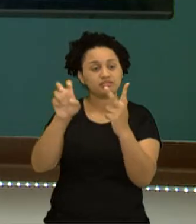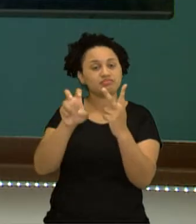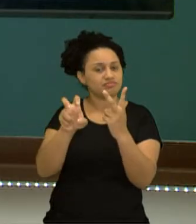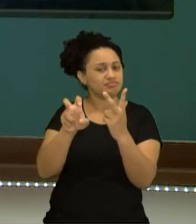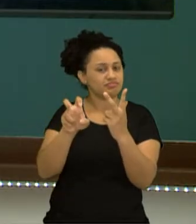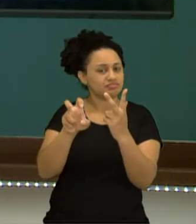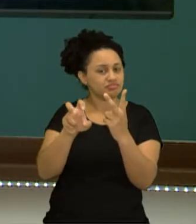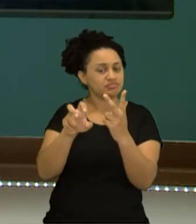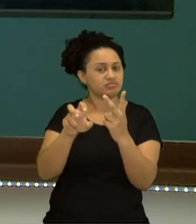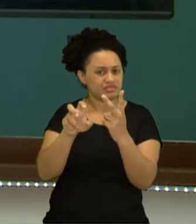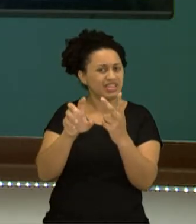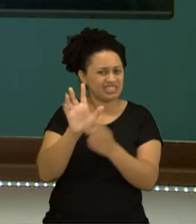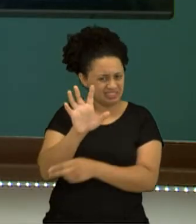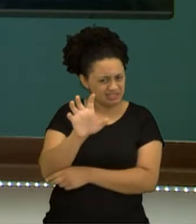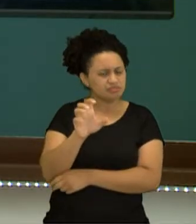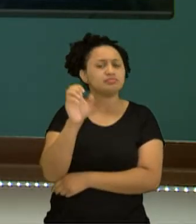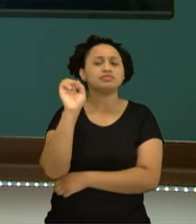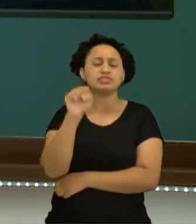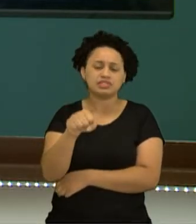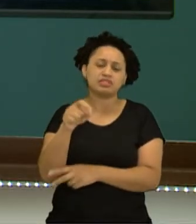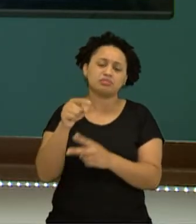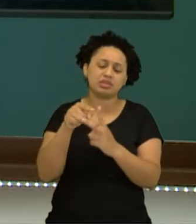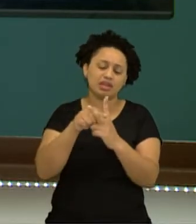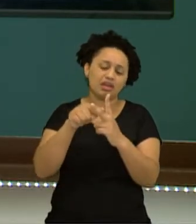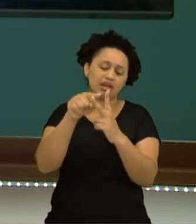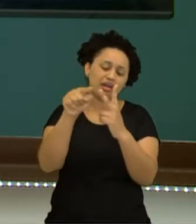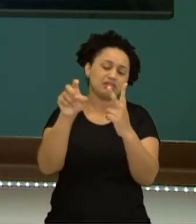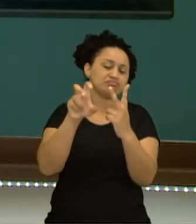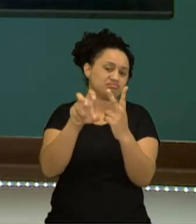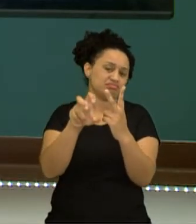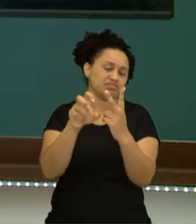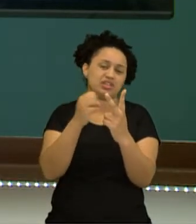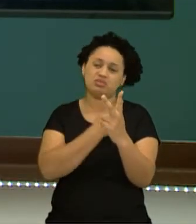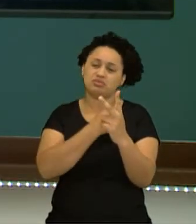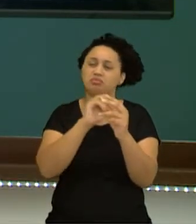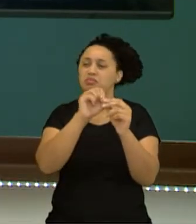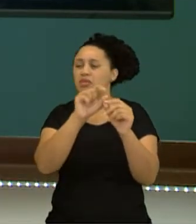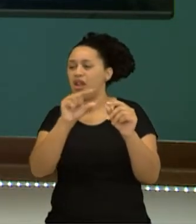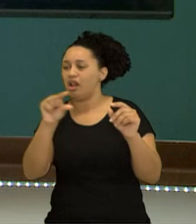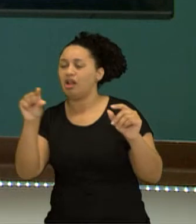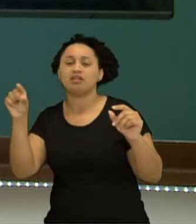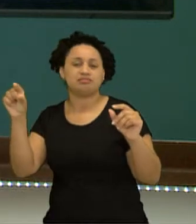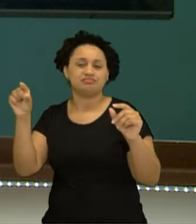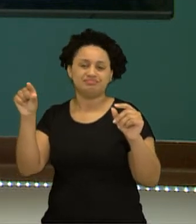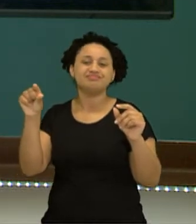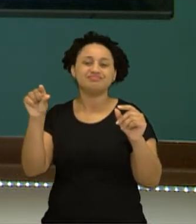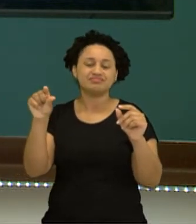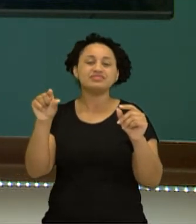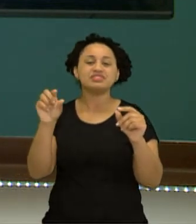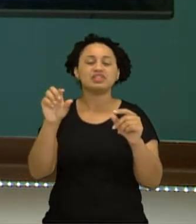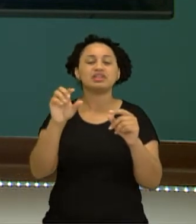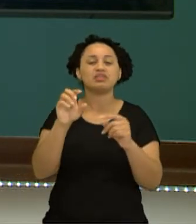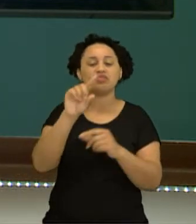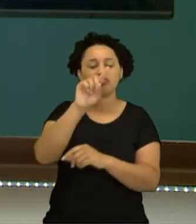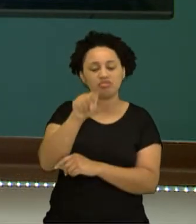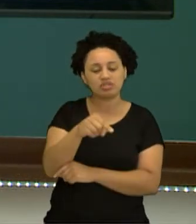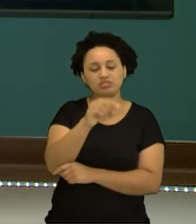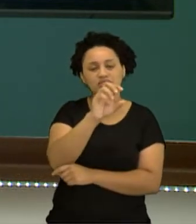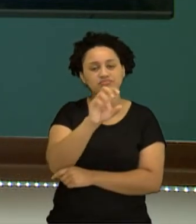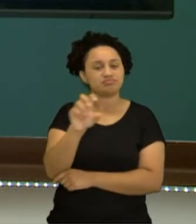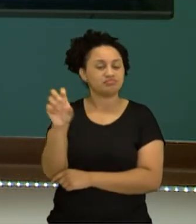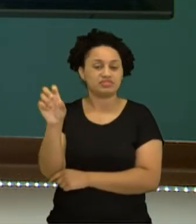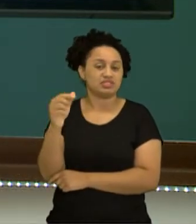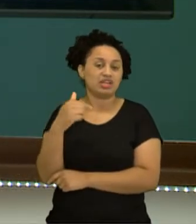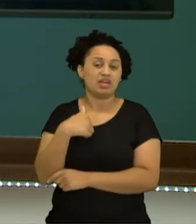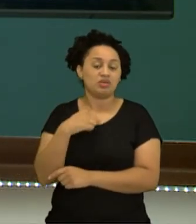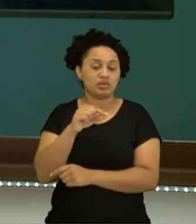deixar indicado? Vamos, porque a raiz de 5 é um número irracional, né? O que é um número irracional mesmo? Aquele número que não é igual a